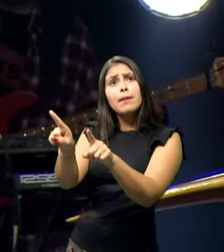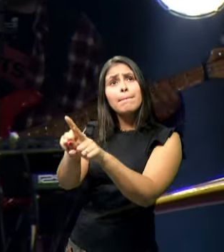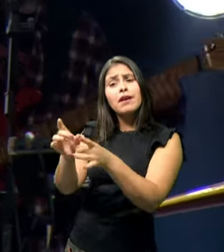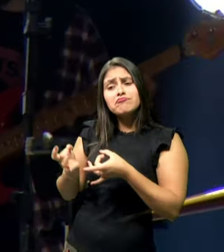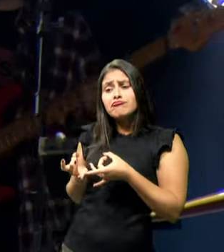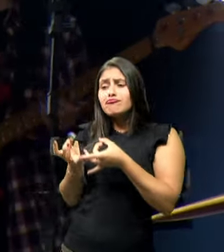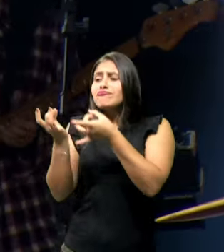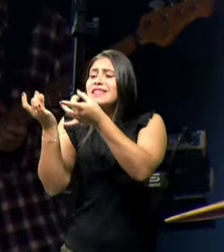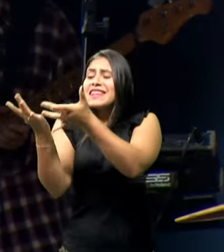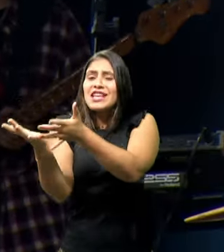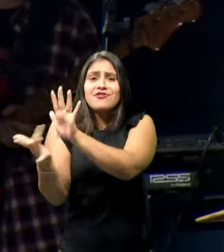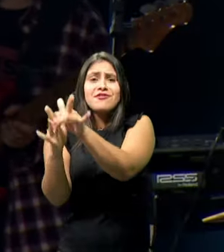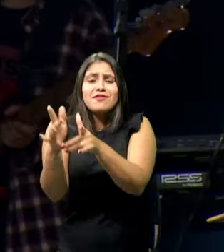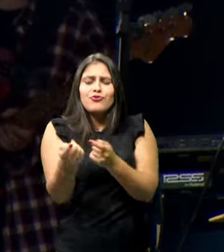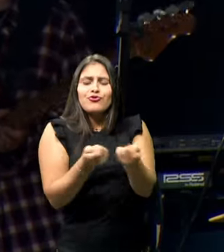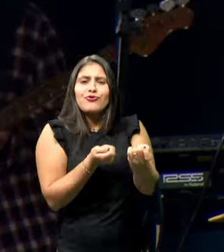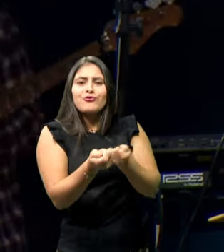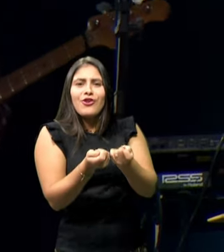você, querido, querida.